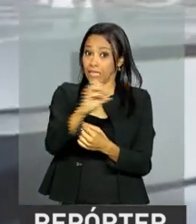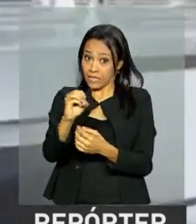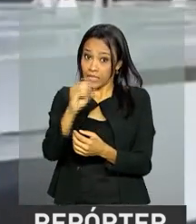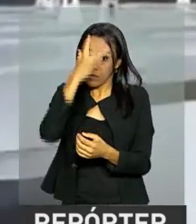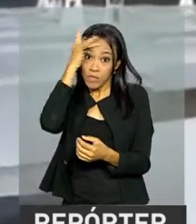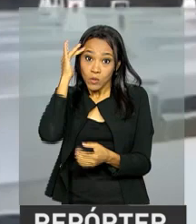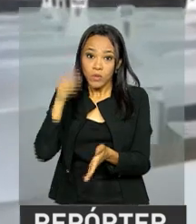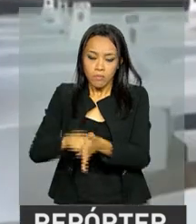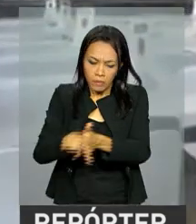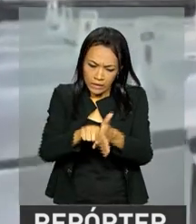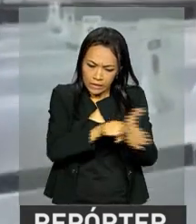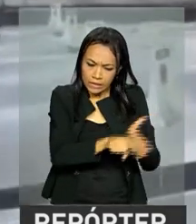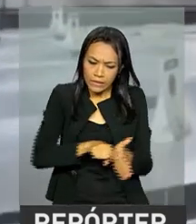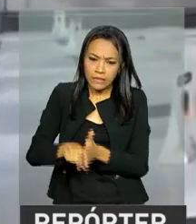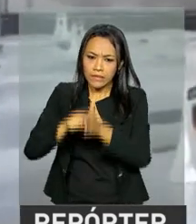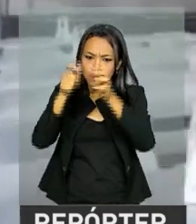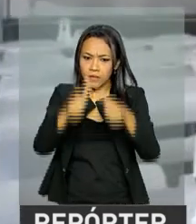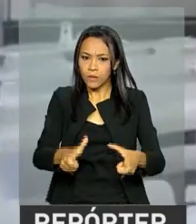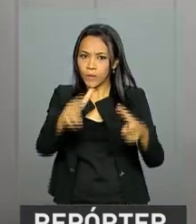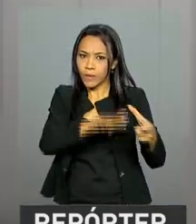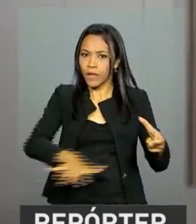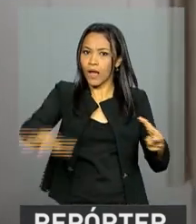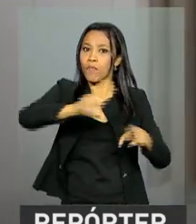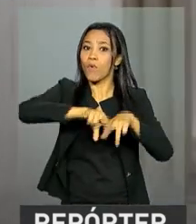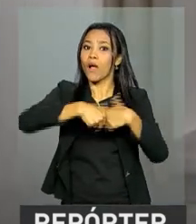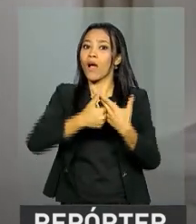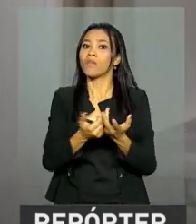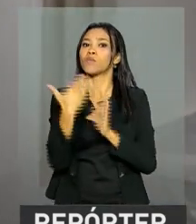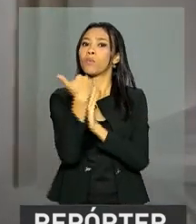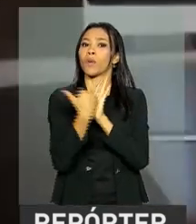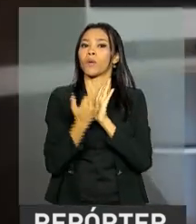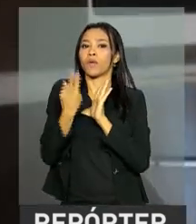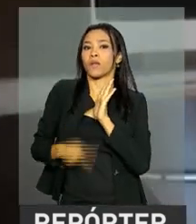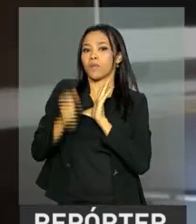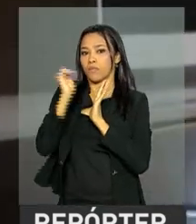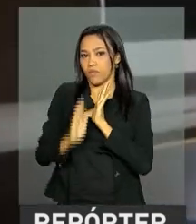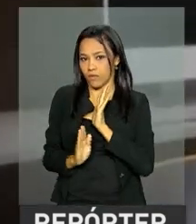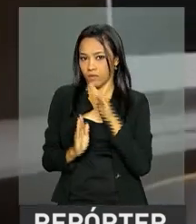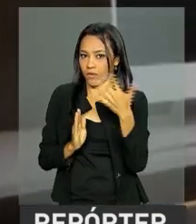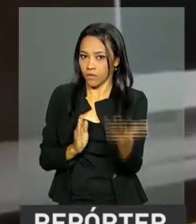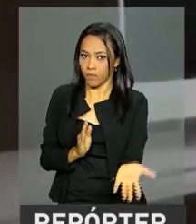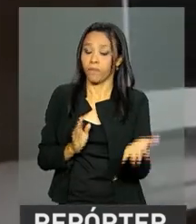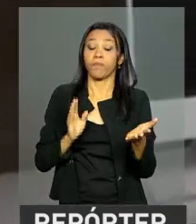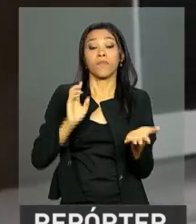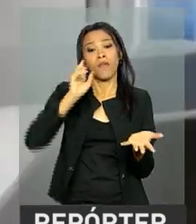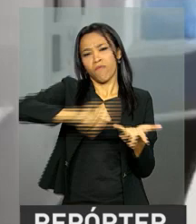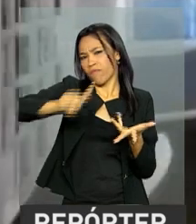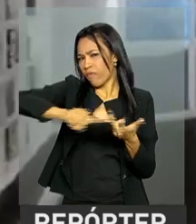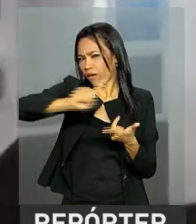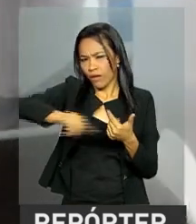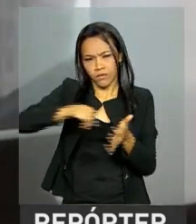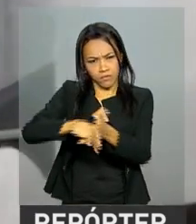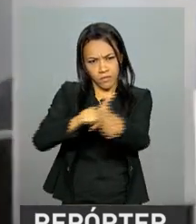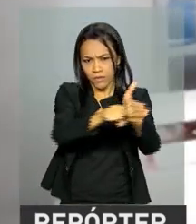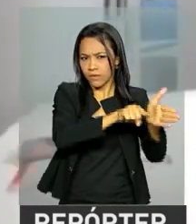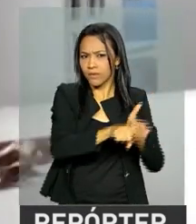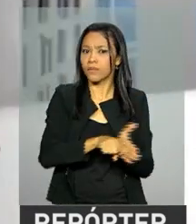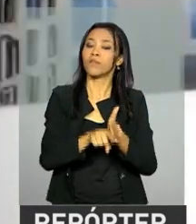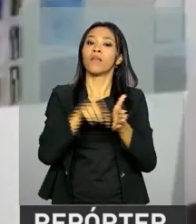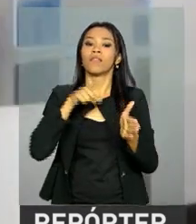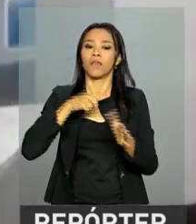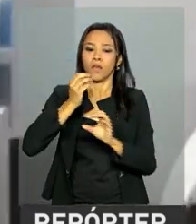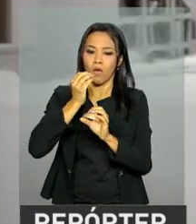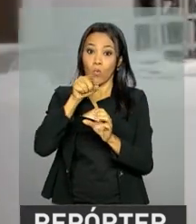realizam estudos na região por meio do programa Antártico brasileiro entre os trabalhos realizados por lá estão o